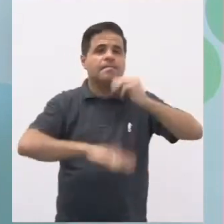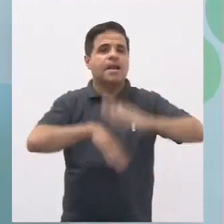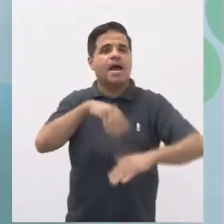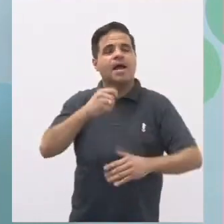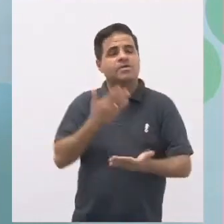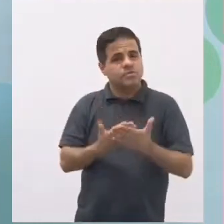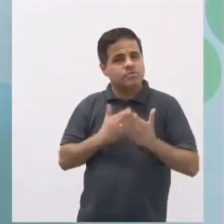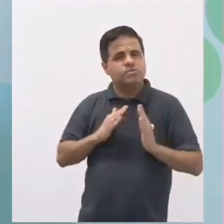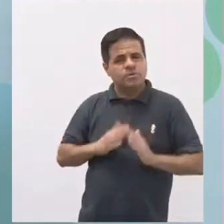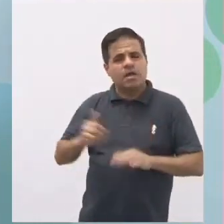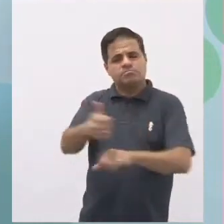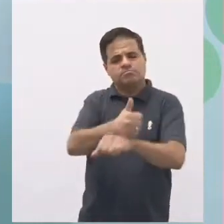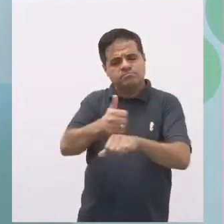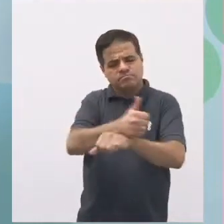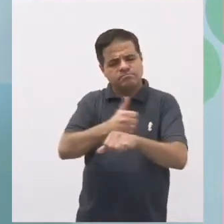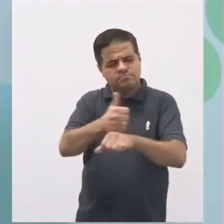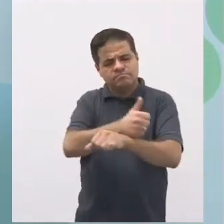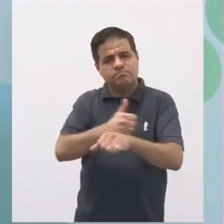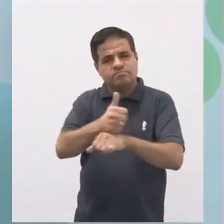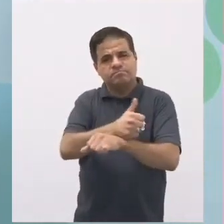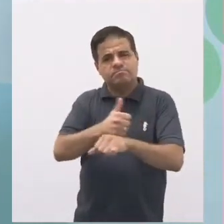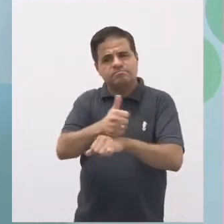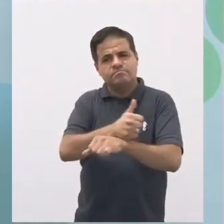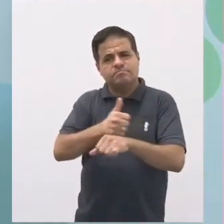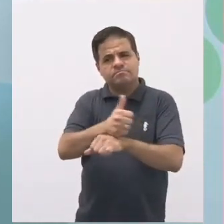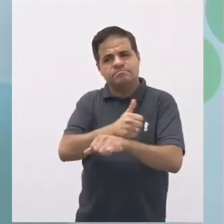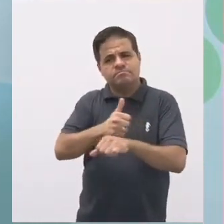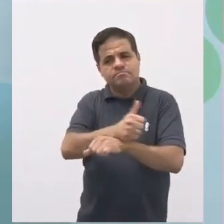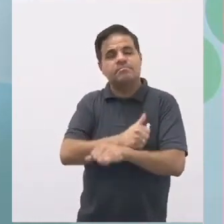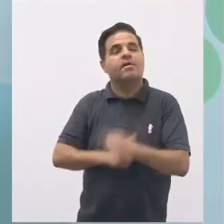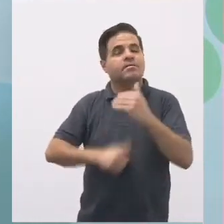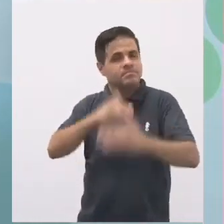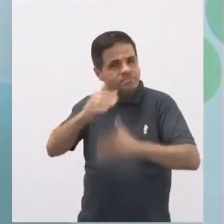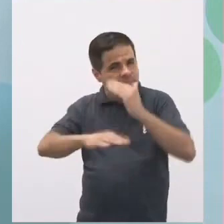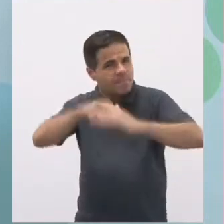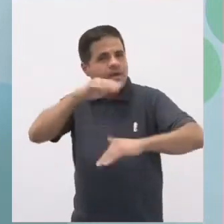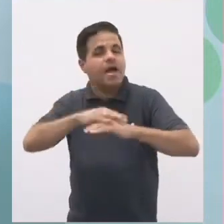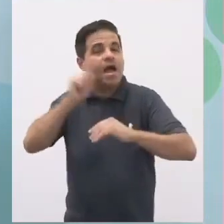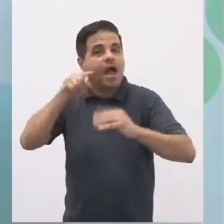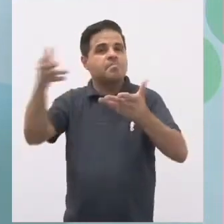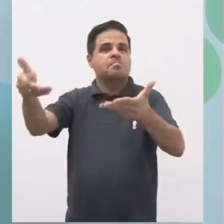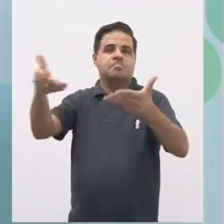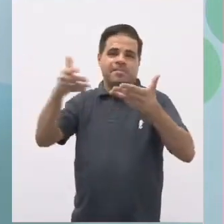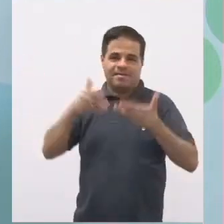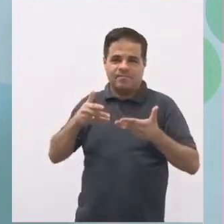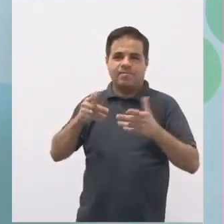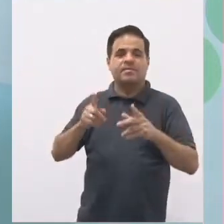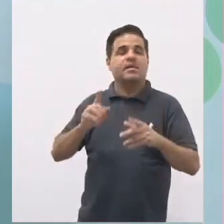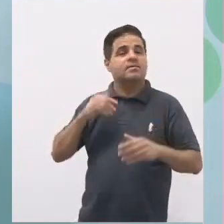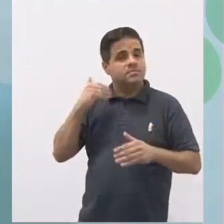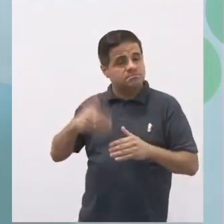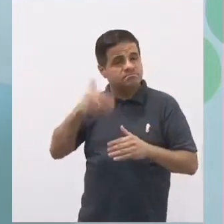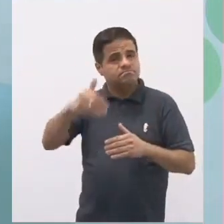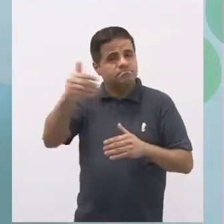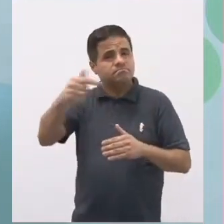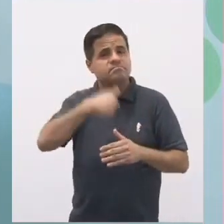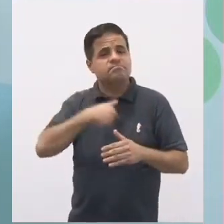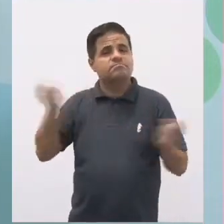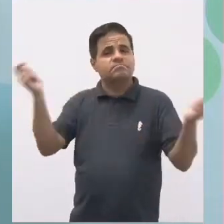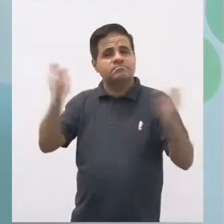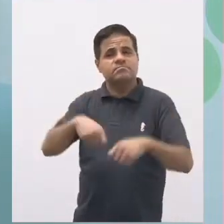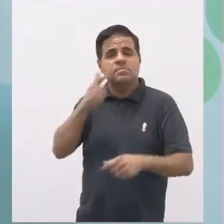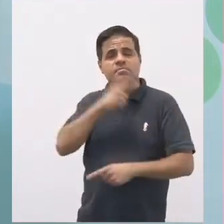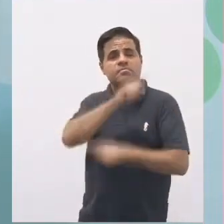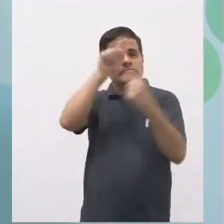escolar, a sua prática profissional. Tá? Então, esse compartilhamento de ações, de práticas, elas são bem-vindas assim, para ver se eu